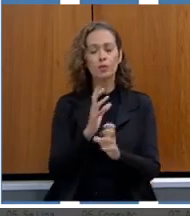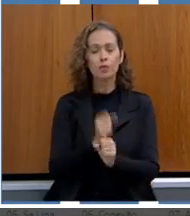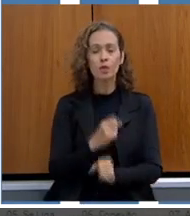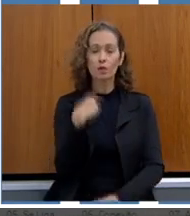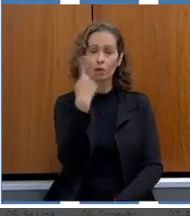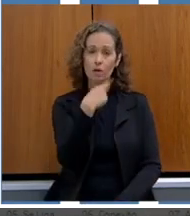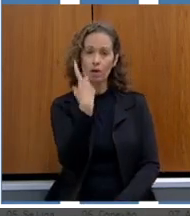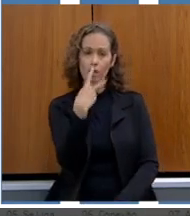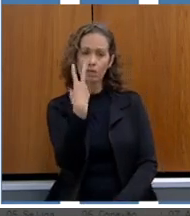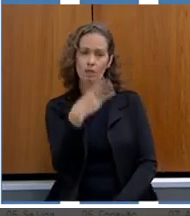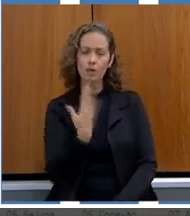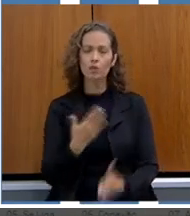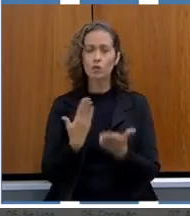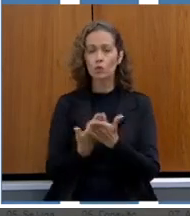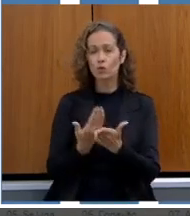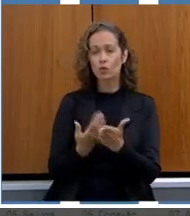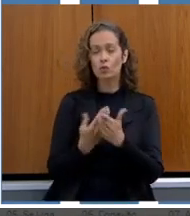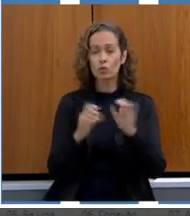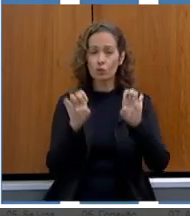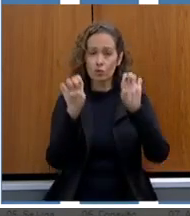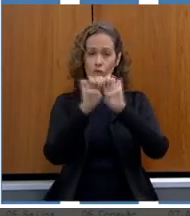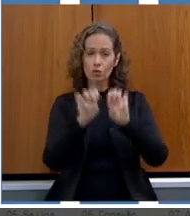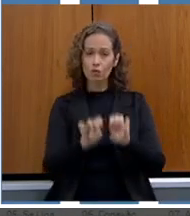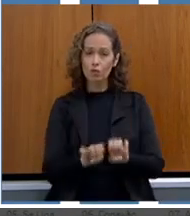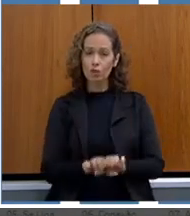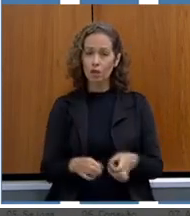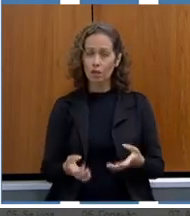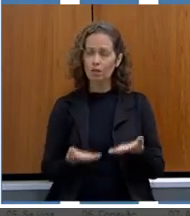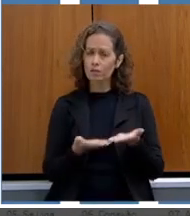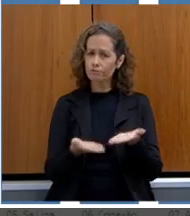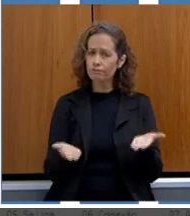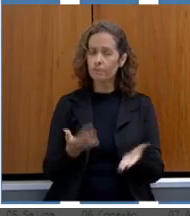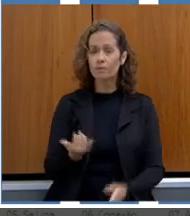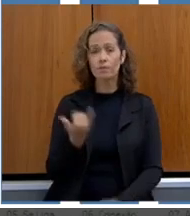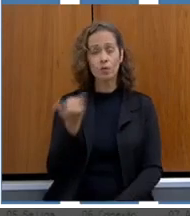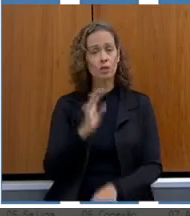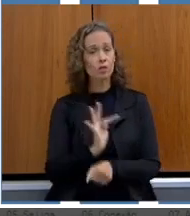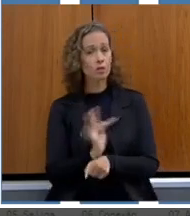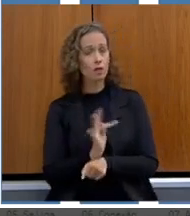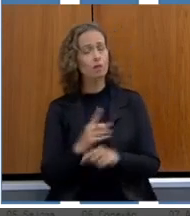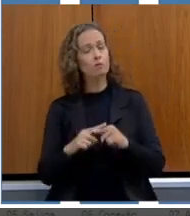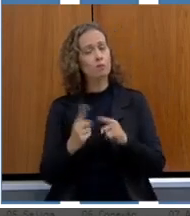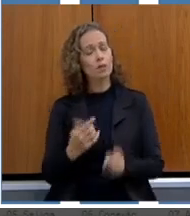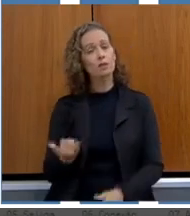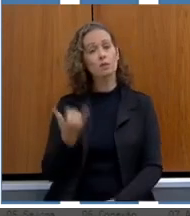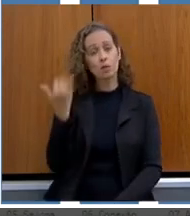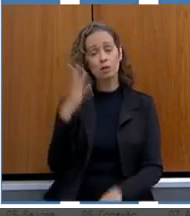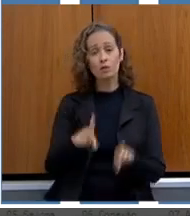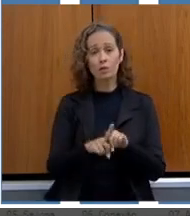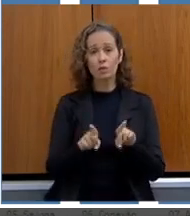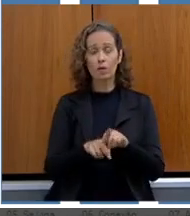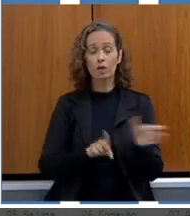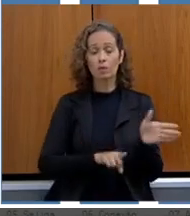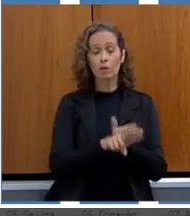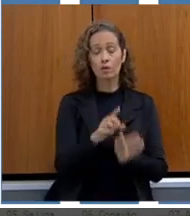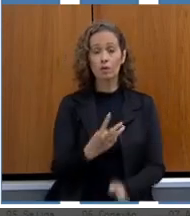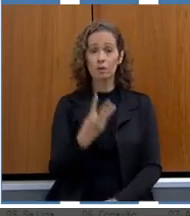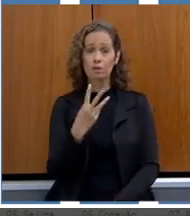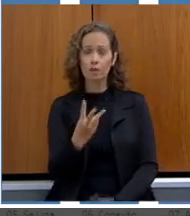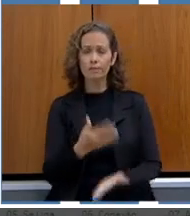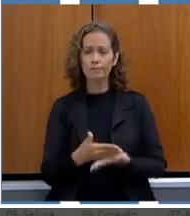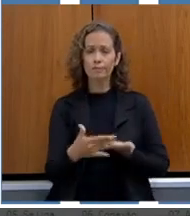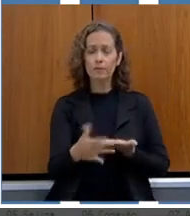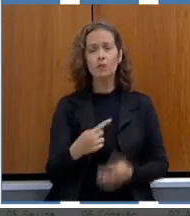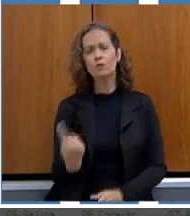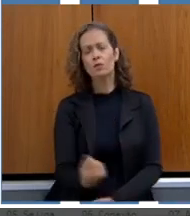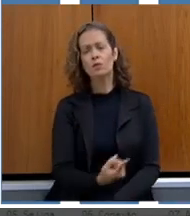carga horária pelos planos de estudo estruturados e isso é algo muito Sutil e técnico mas muito importante é a partir dessa pergunta três que